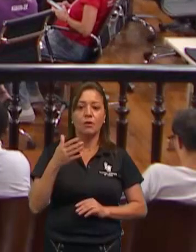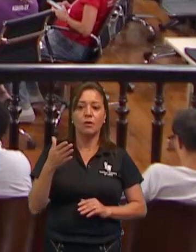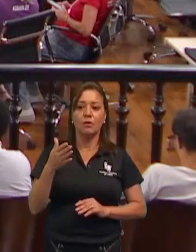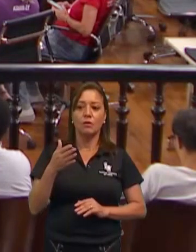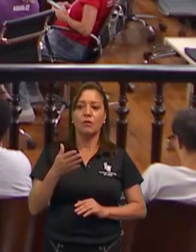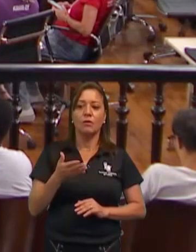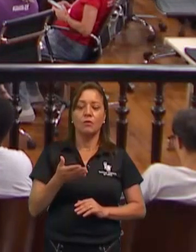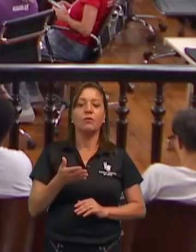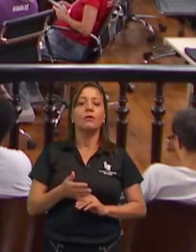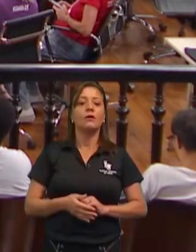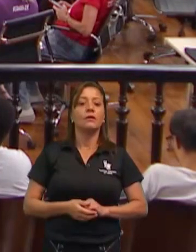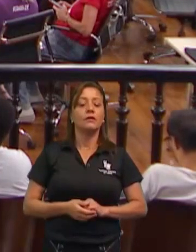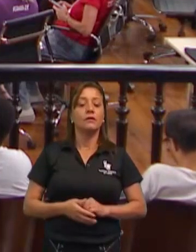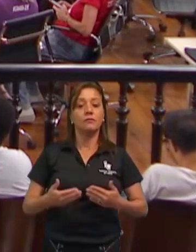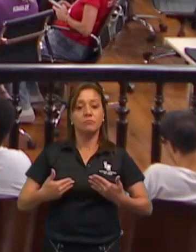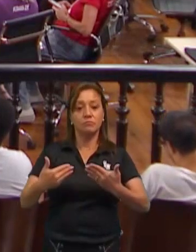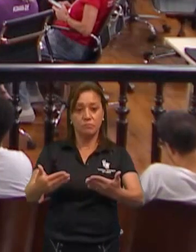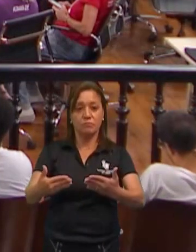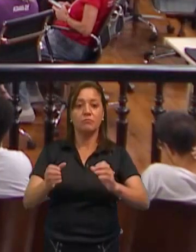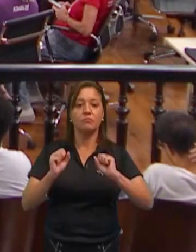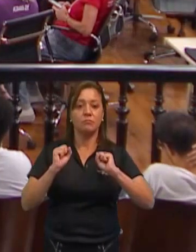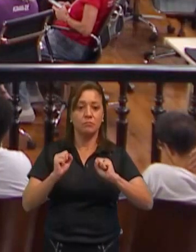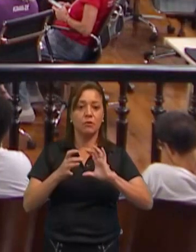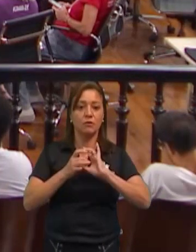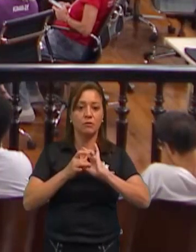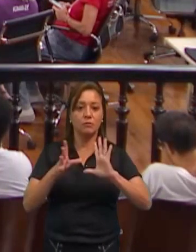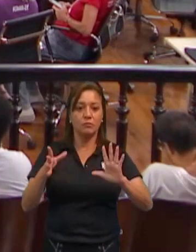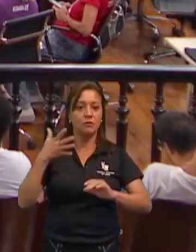sua manifestação.